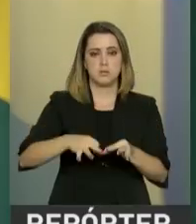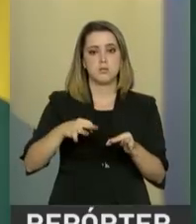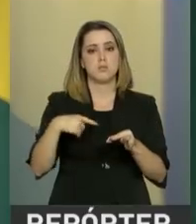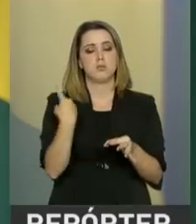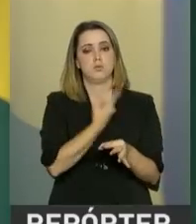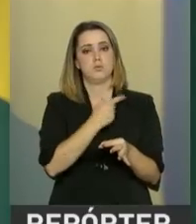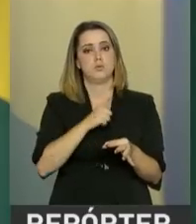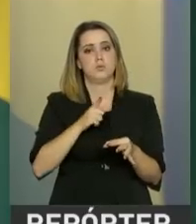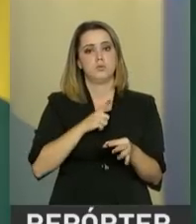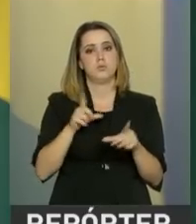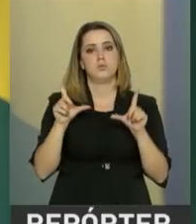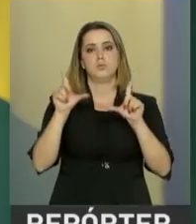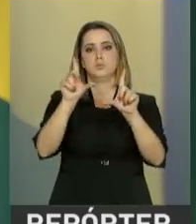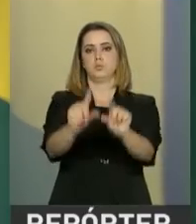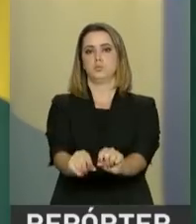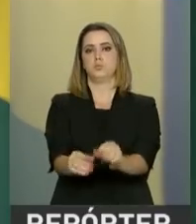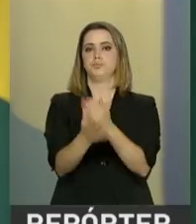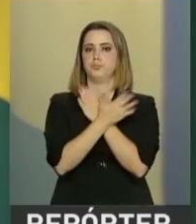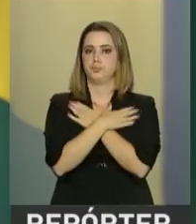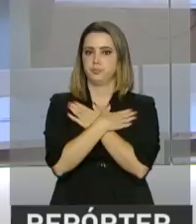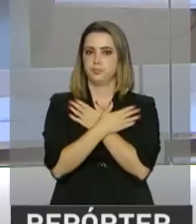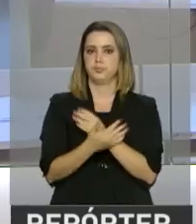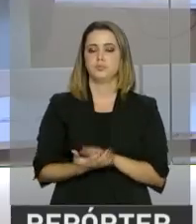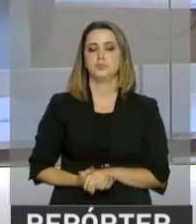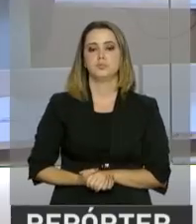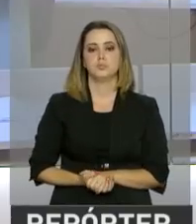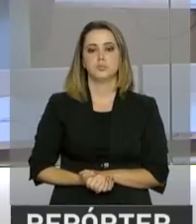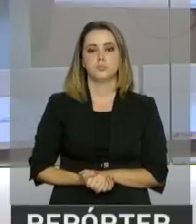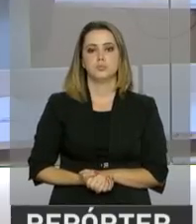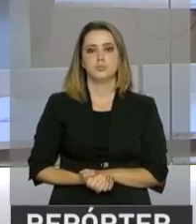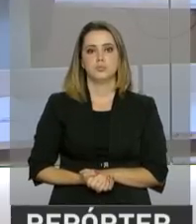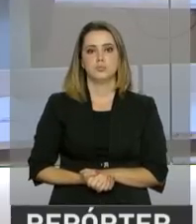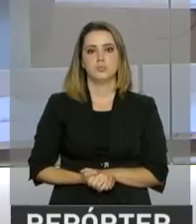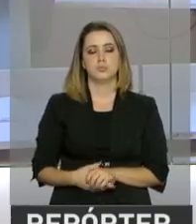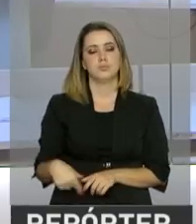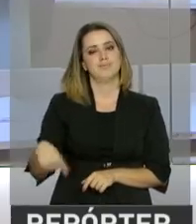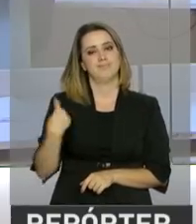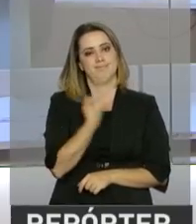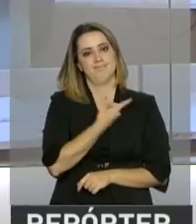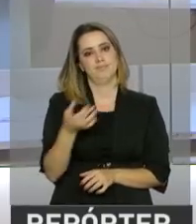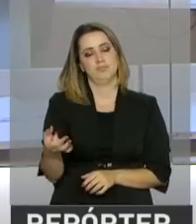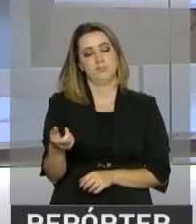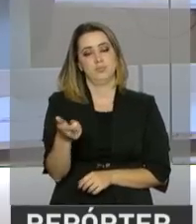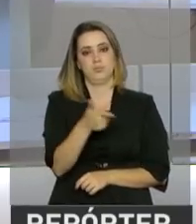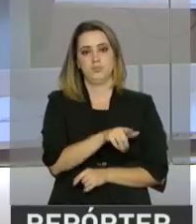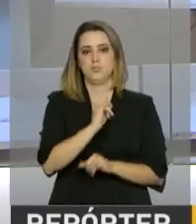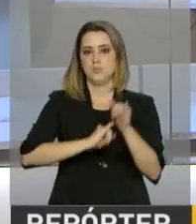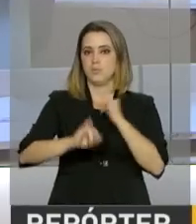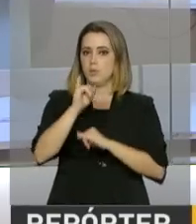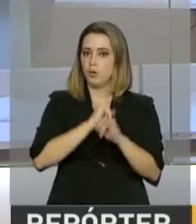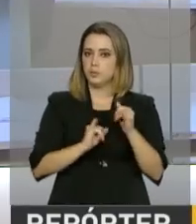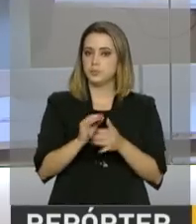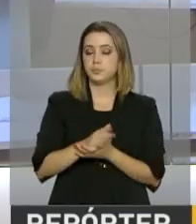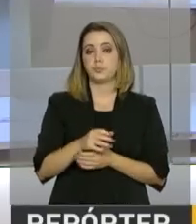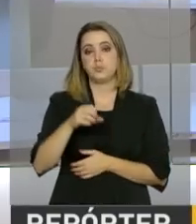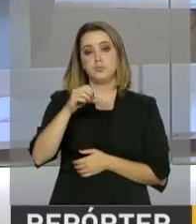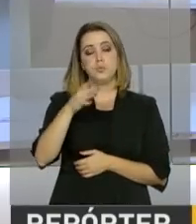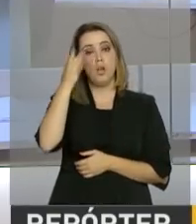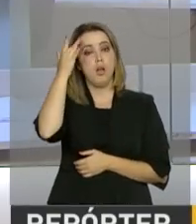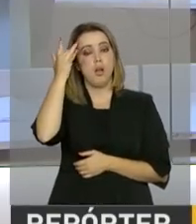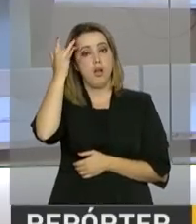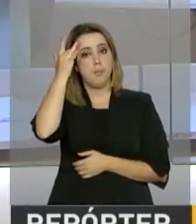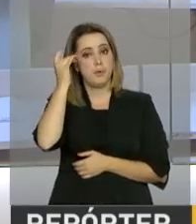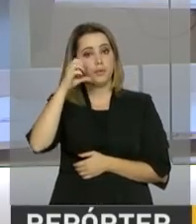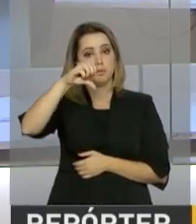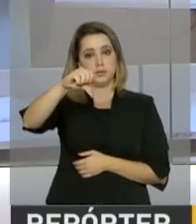uma redução do desemprego. Nós voltamos a qualquer momento com outras informações, ou amanhã